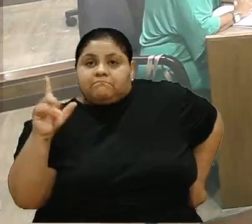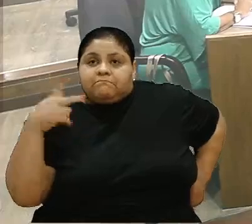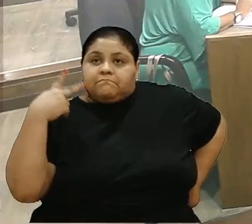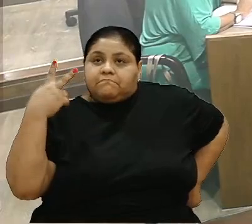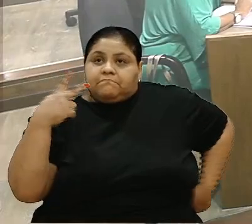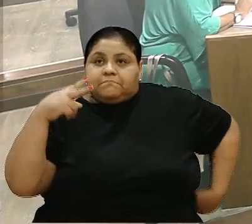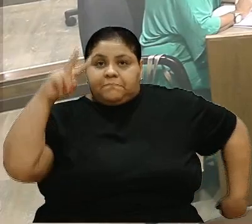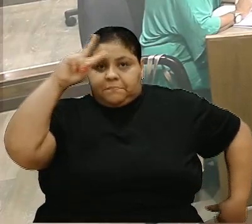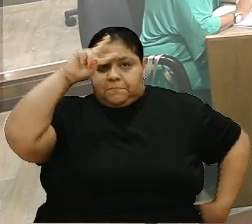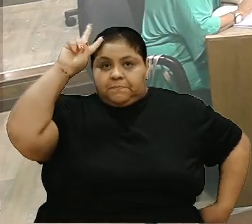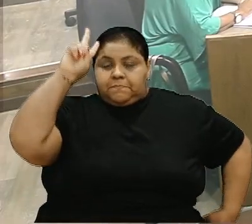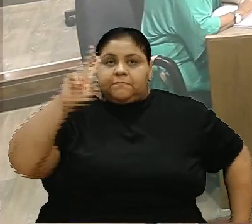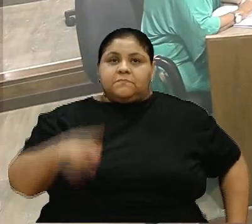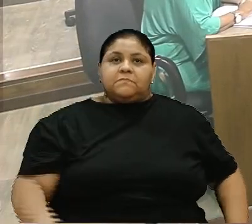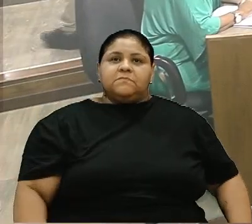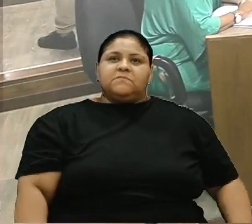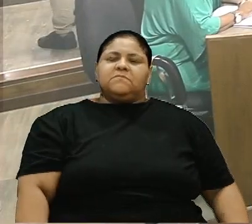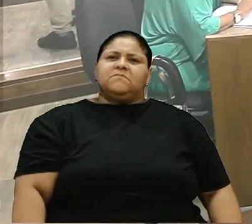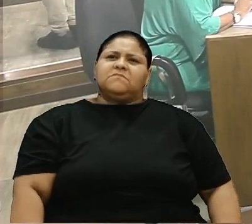da Rosa.